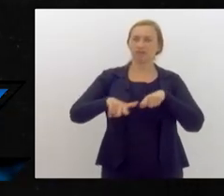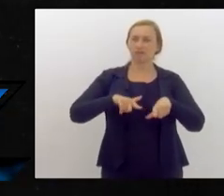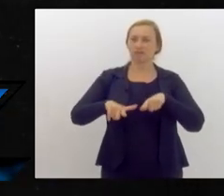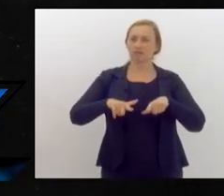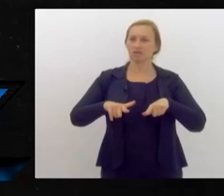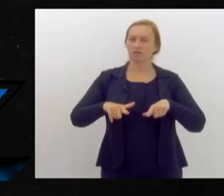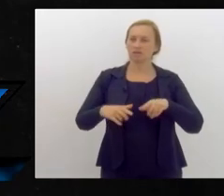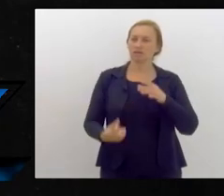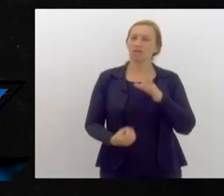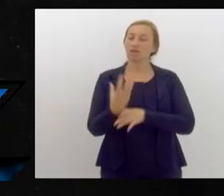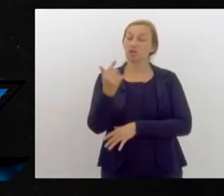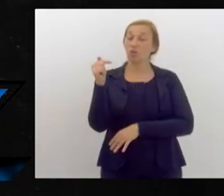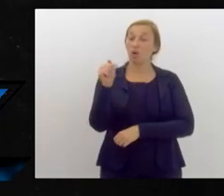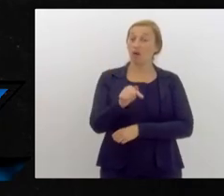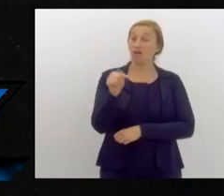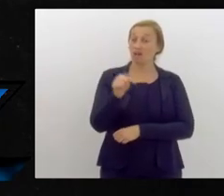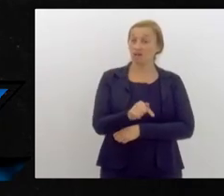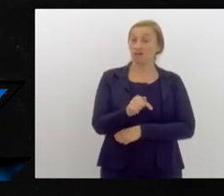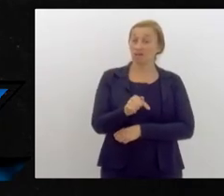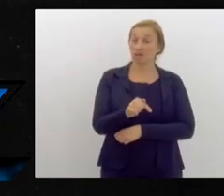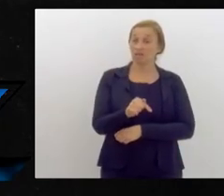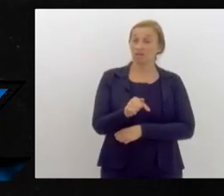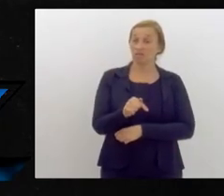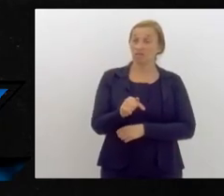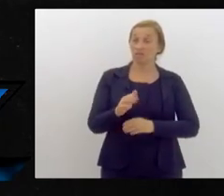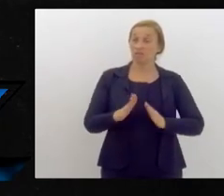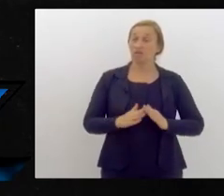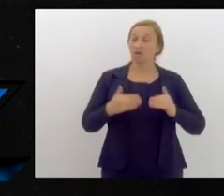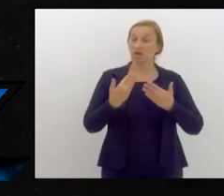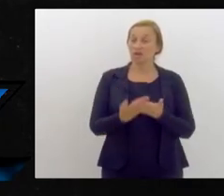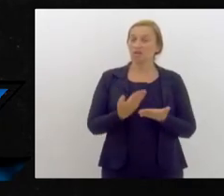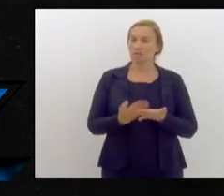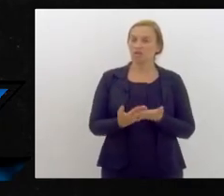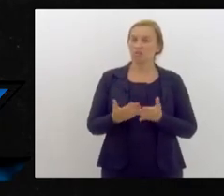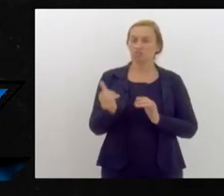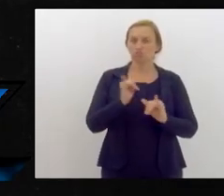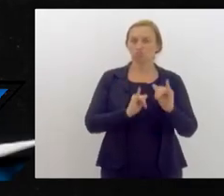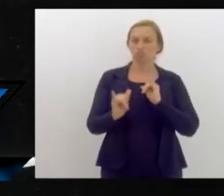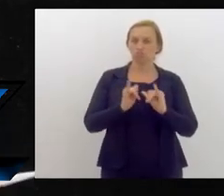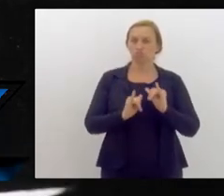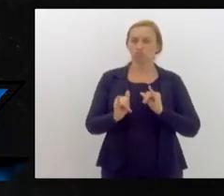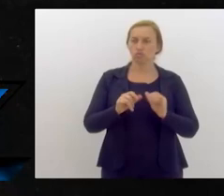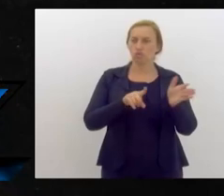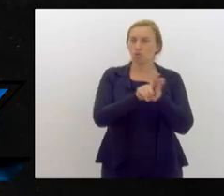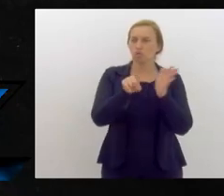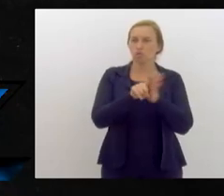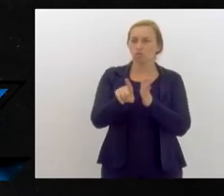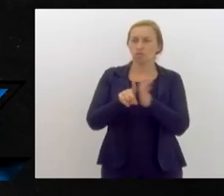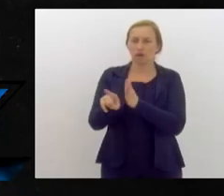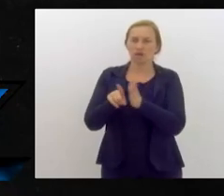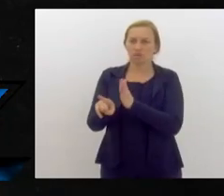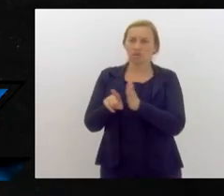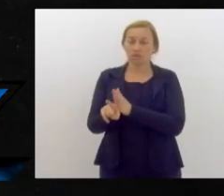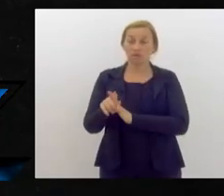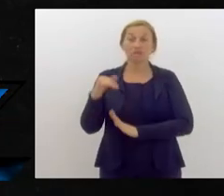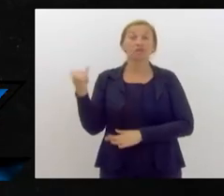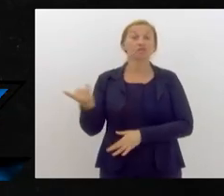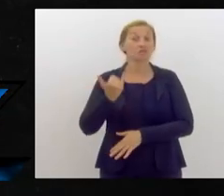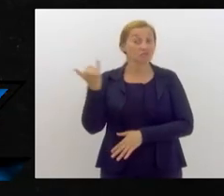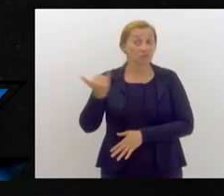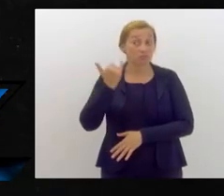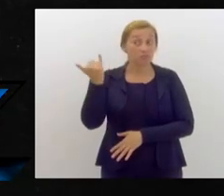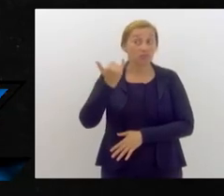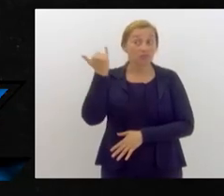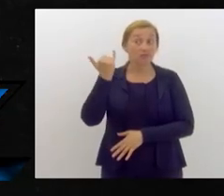formulou aqui um requerimento de informação com perguntas muito importantes